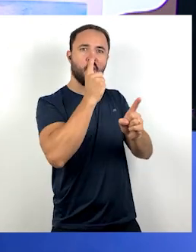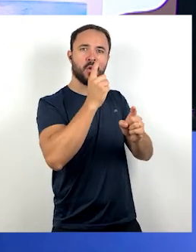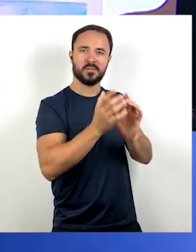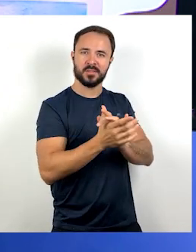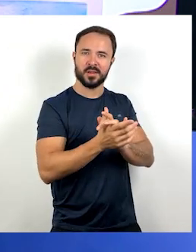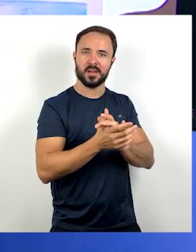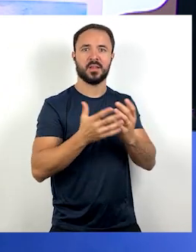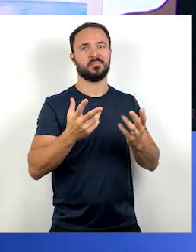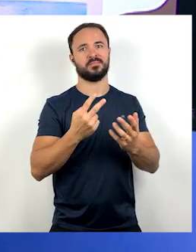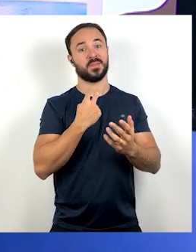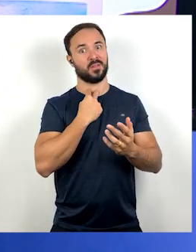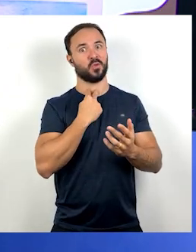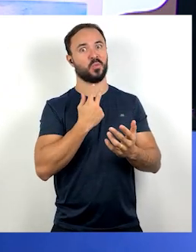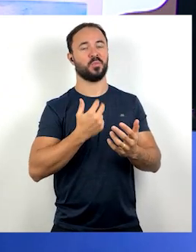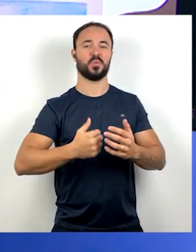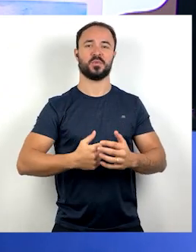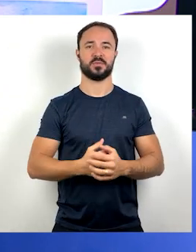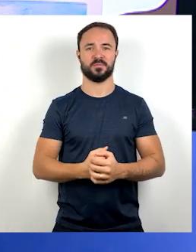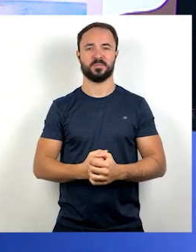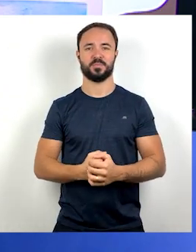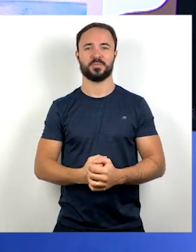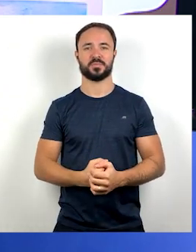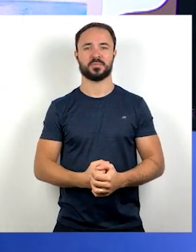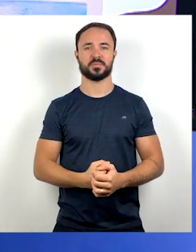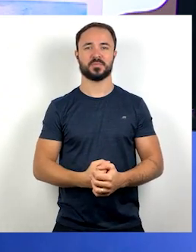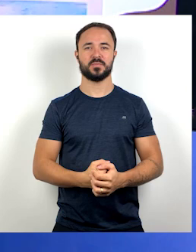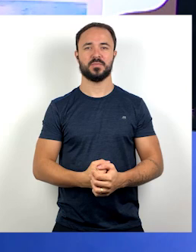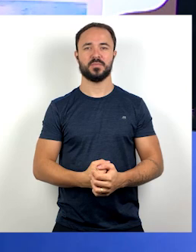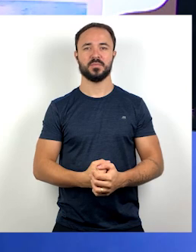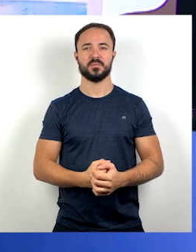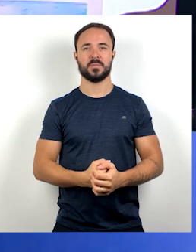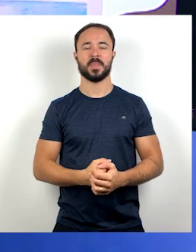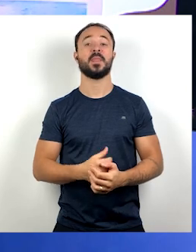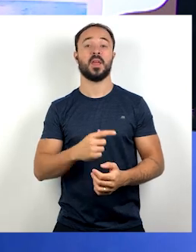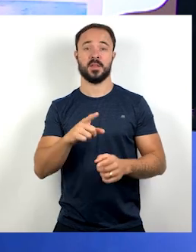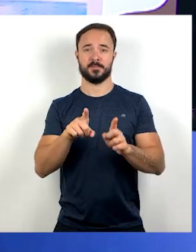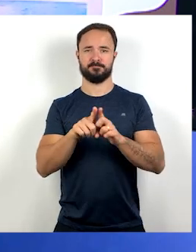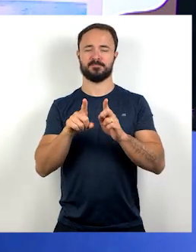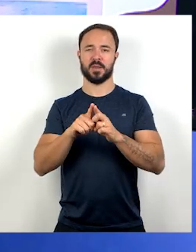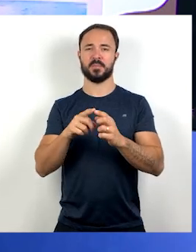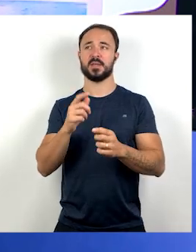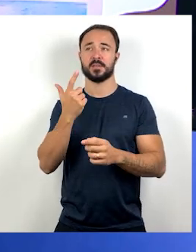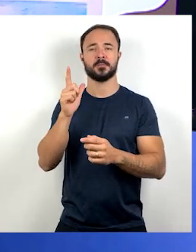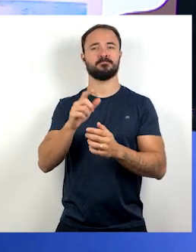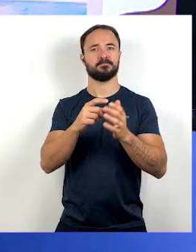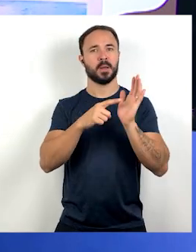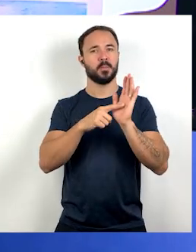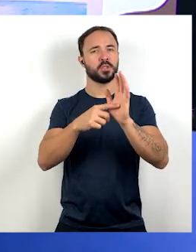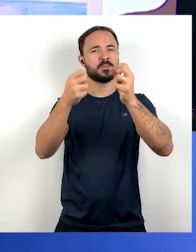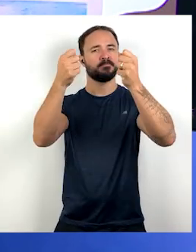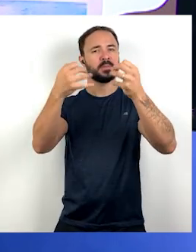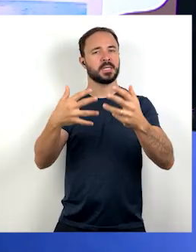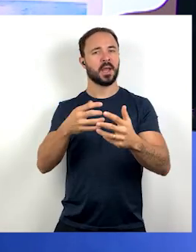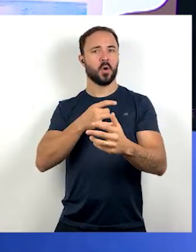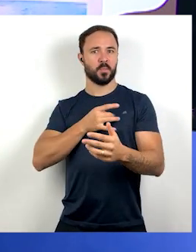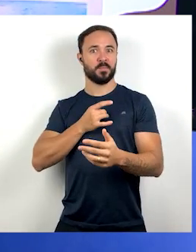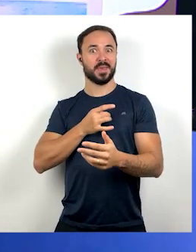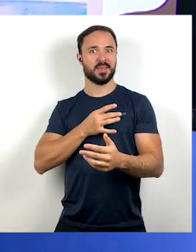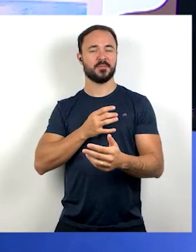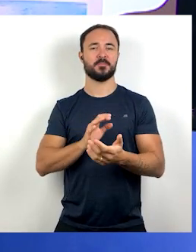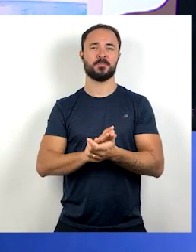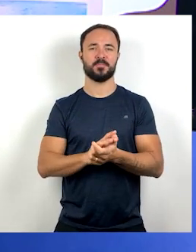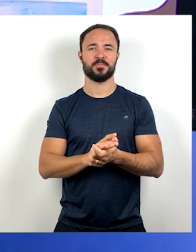é muito poderoso e que está dominando tudo naquele momento. Aqui, para expressar esse medo, um